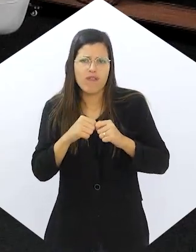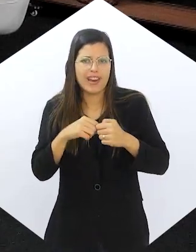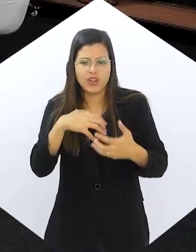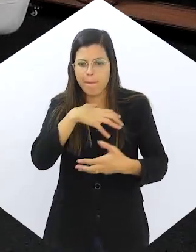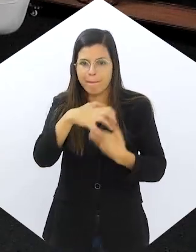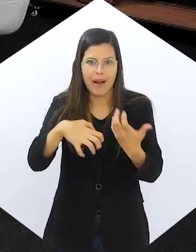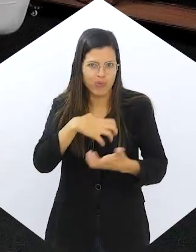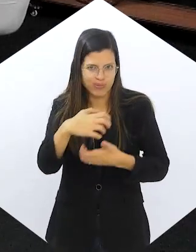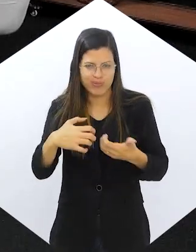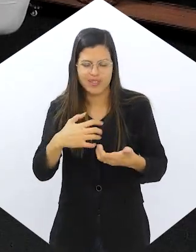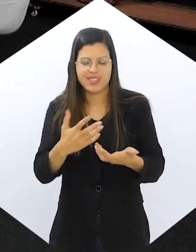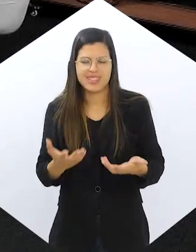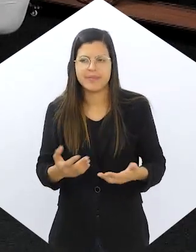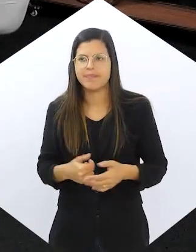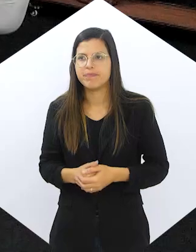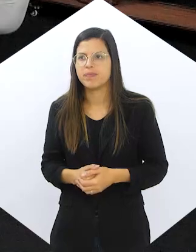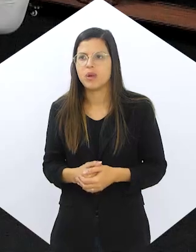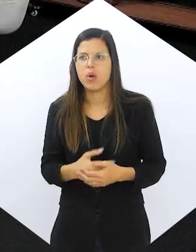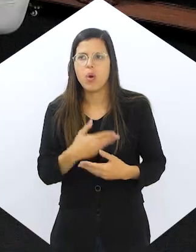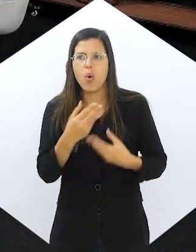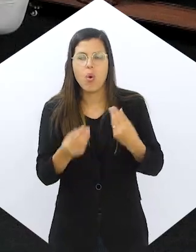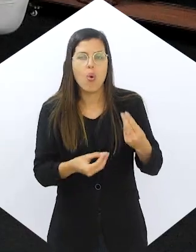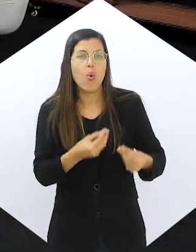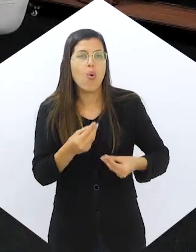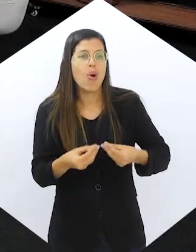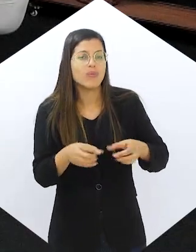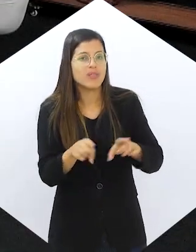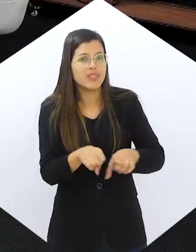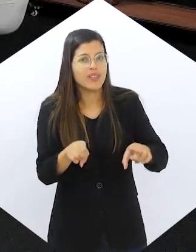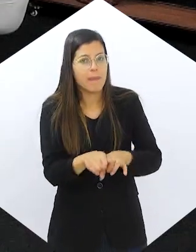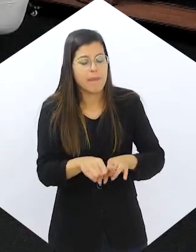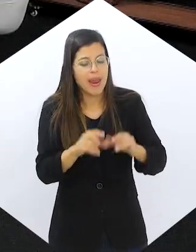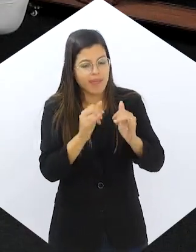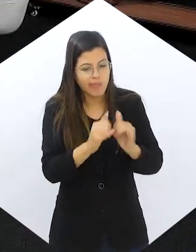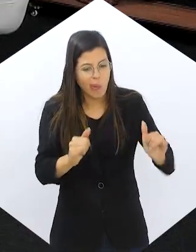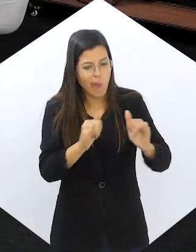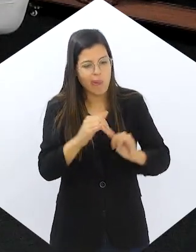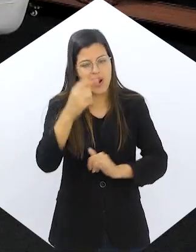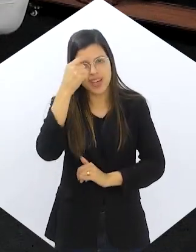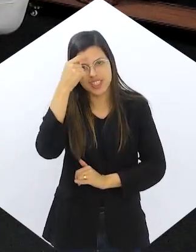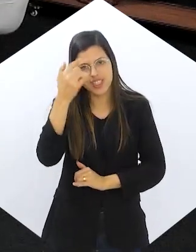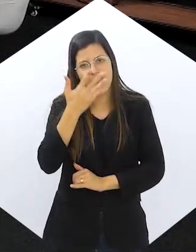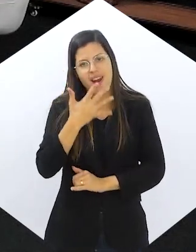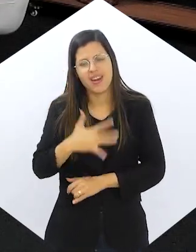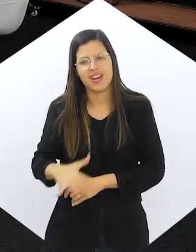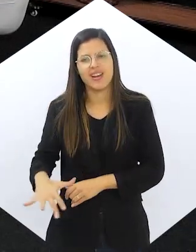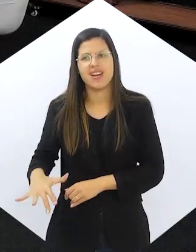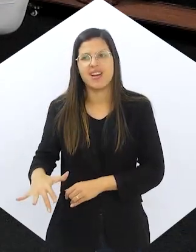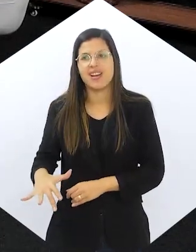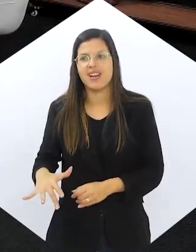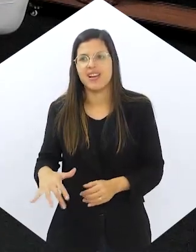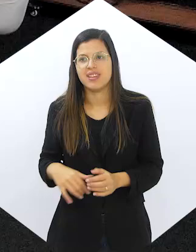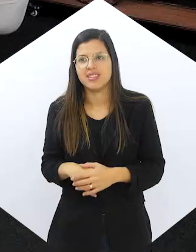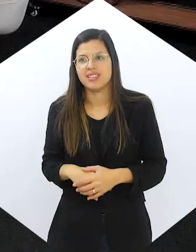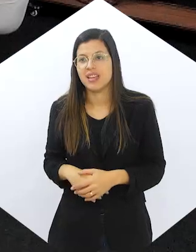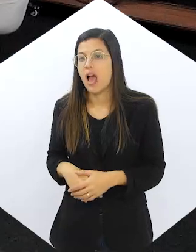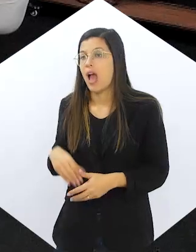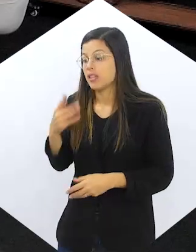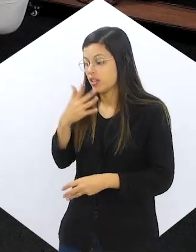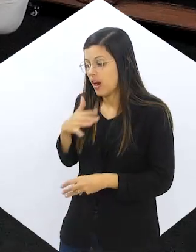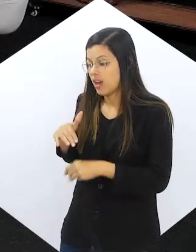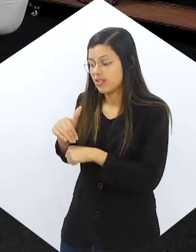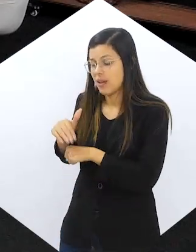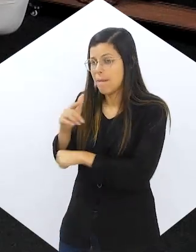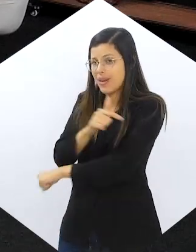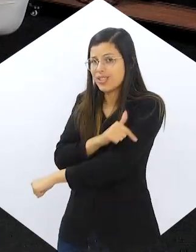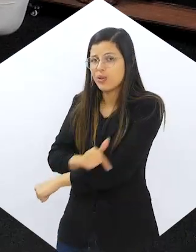nenhuma bagunça, né? Agora, como conscientizar as crianças também? Que elas não podem brincar. São mais educadas